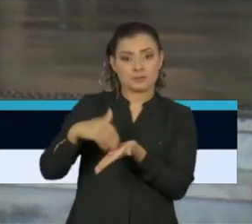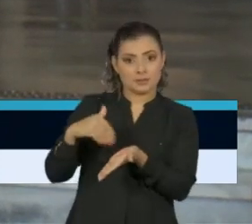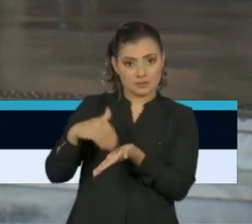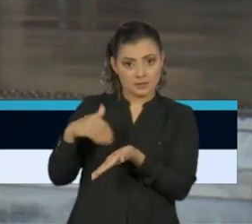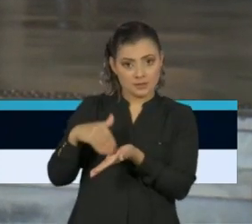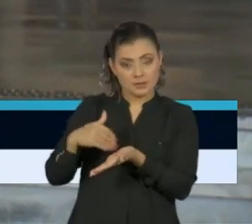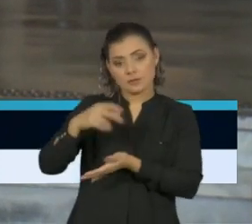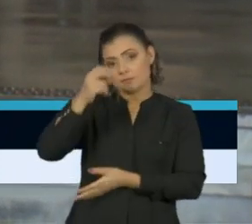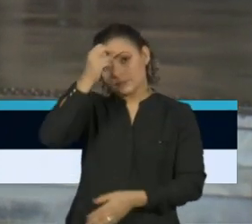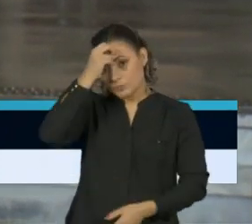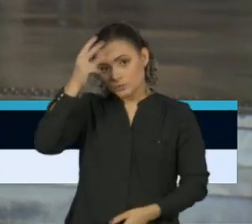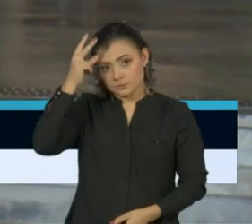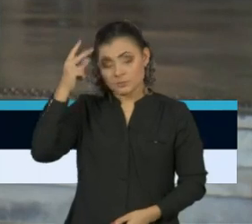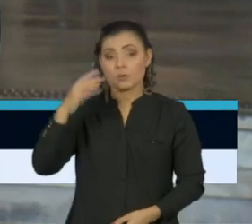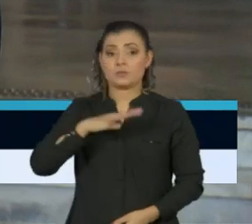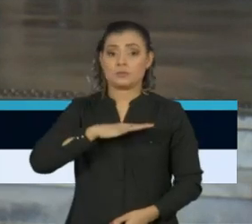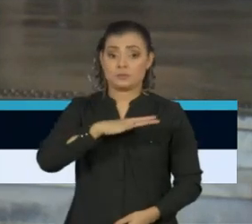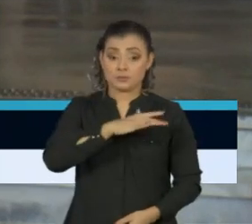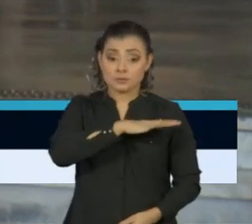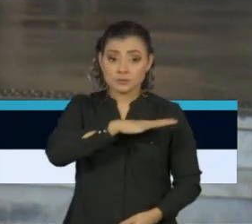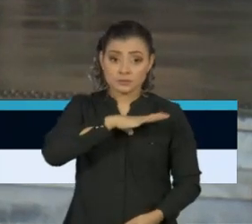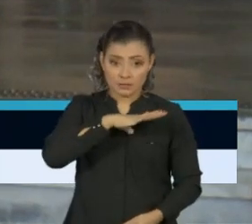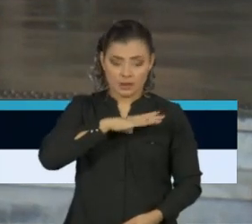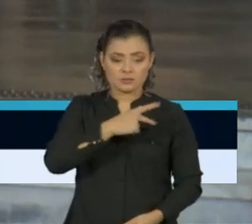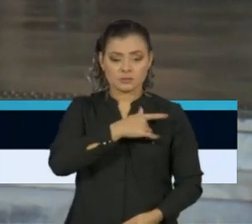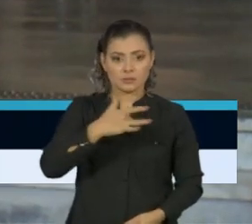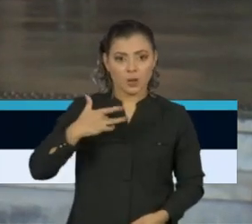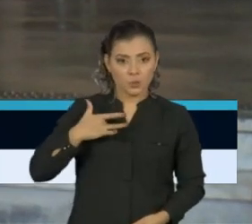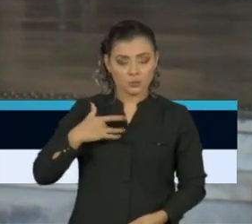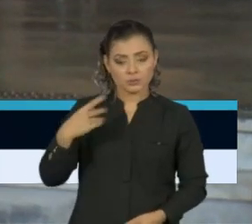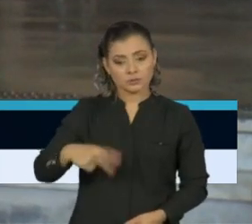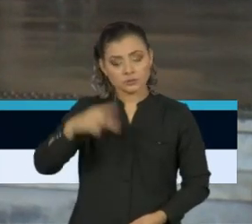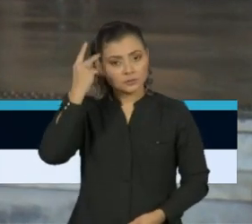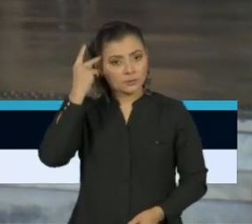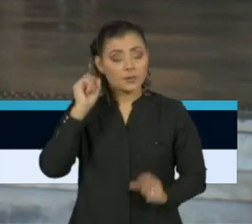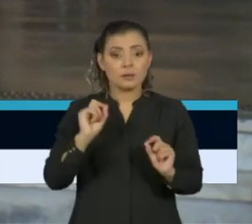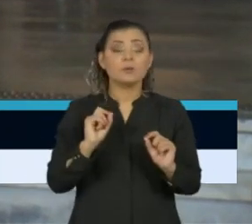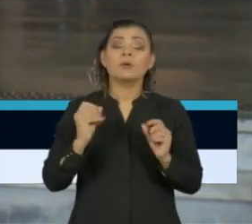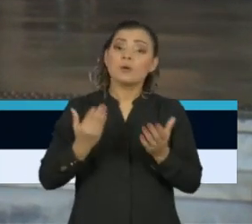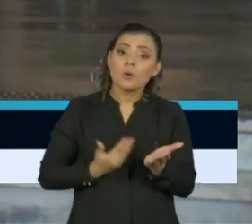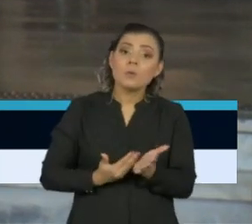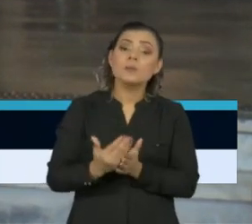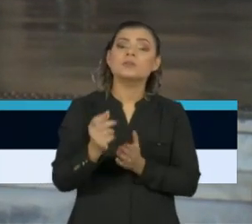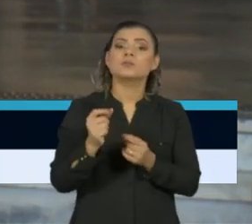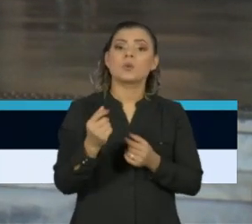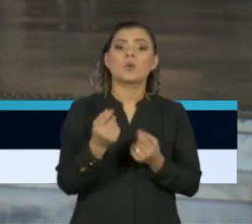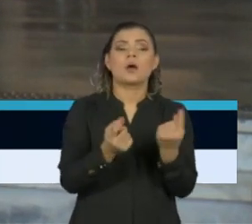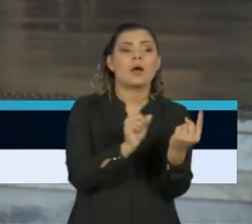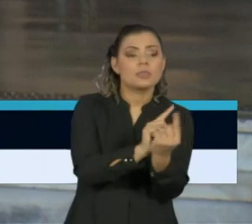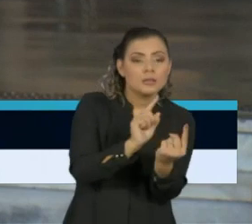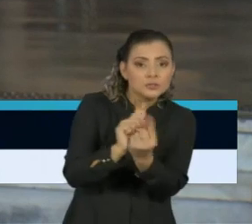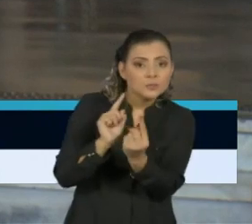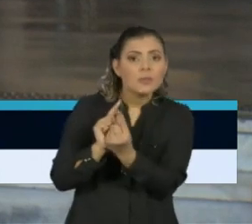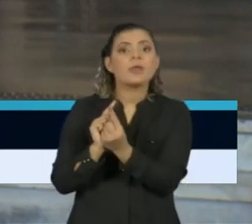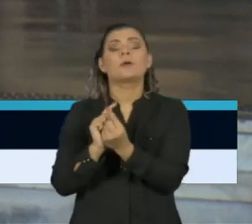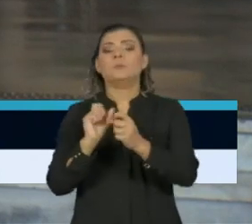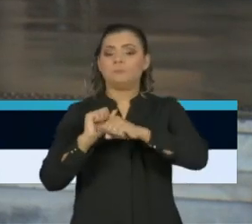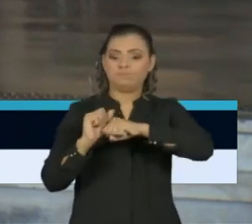Secretaria Municipal de Saúde introduziu no seu protocolo de tratamento contra